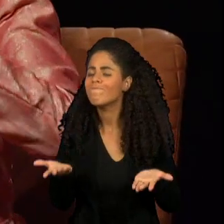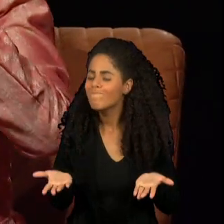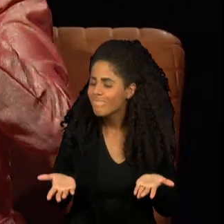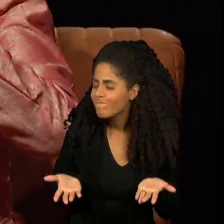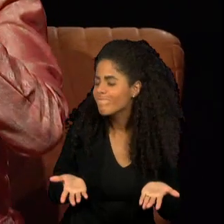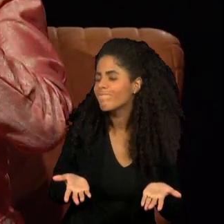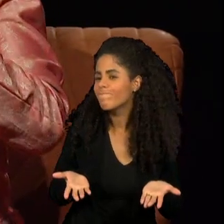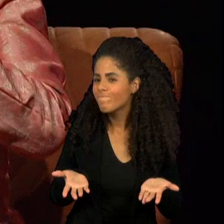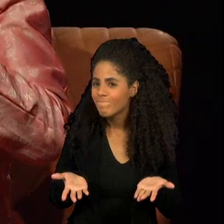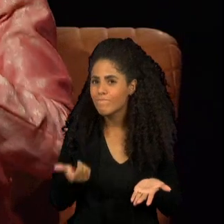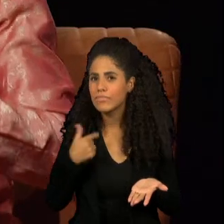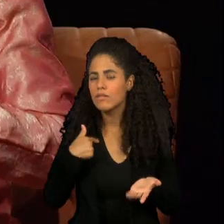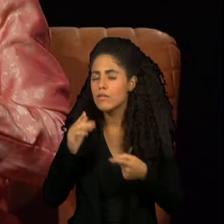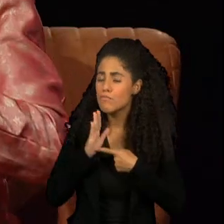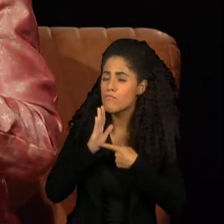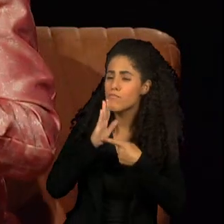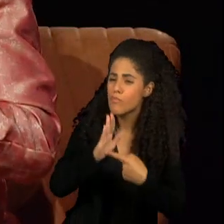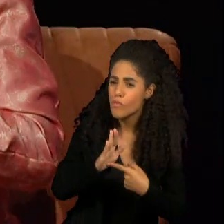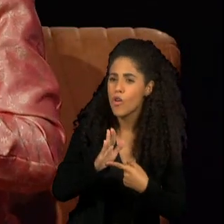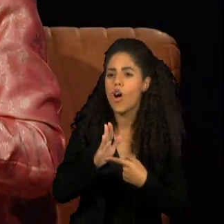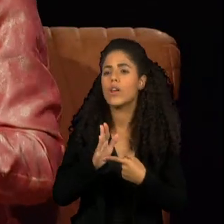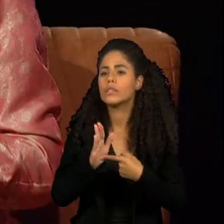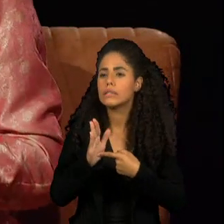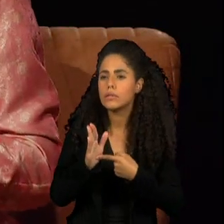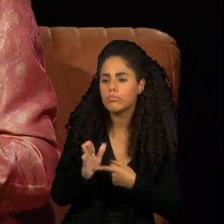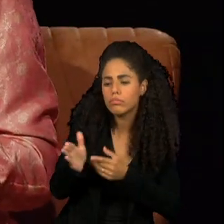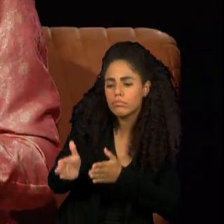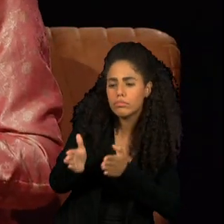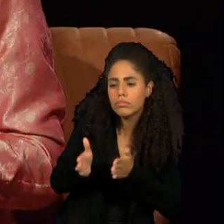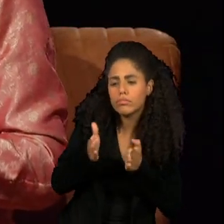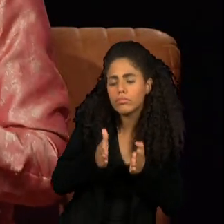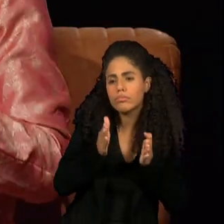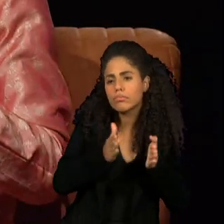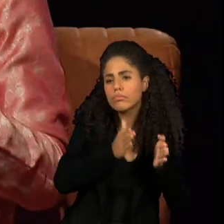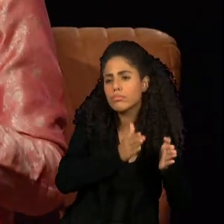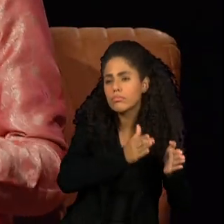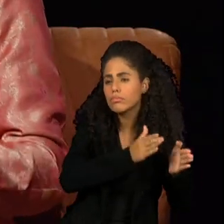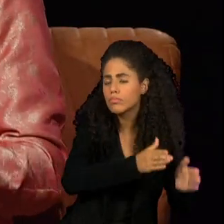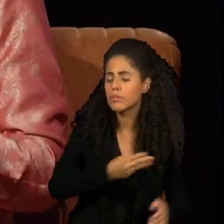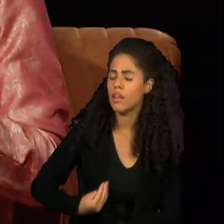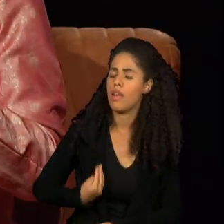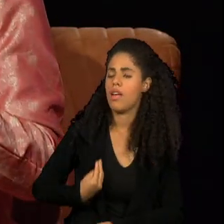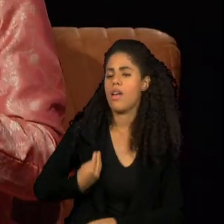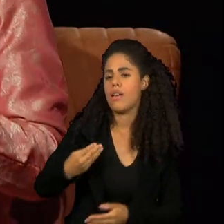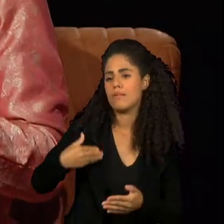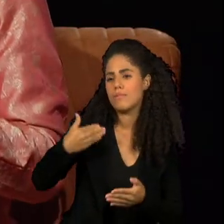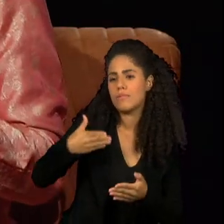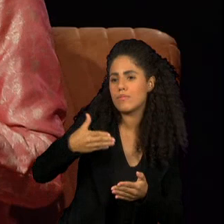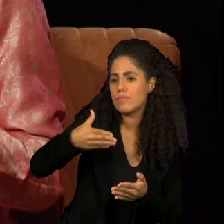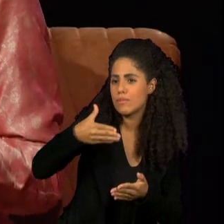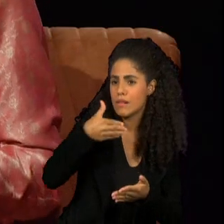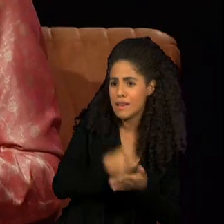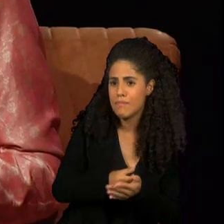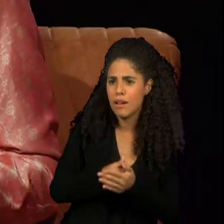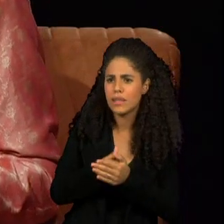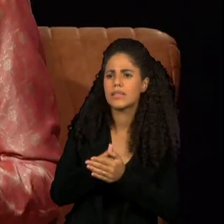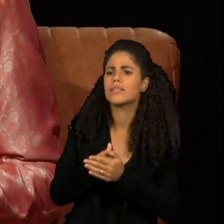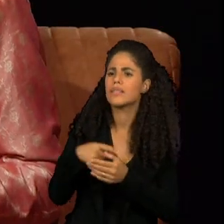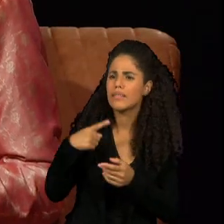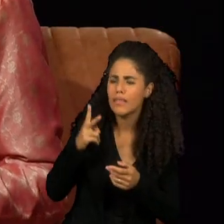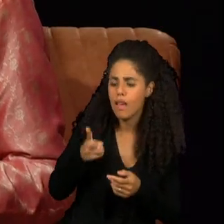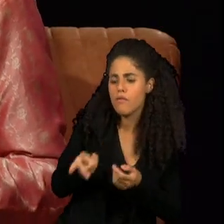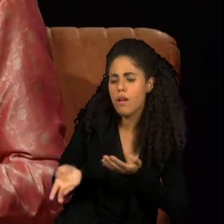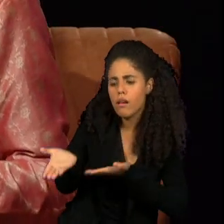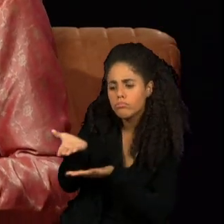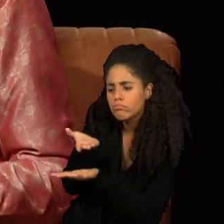altamente conflagrada em alguns períodos, principalmente esse período, né? Mas houve todo um desenvolvimento de uma